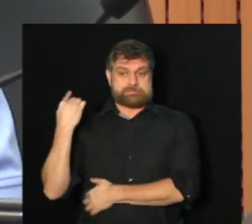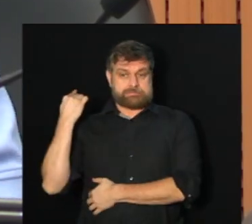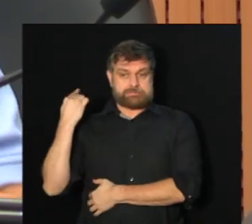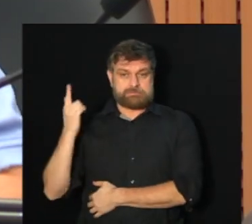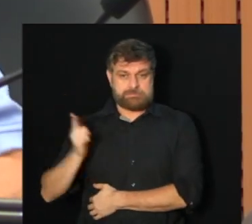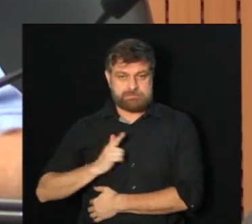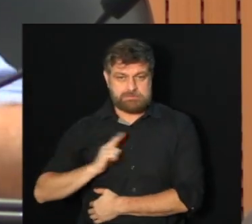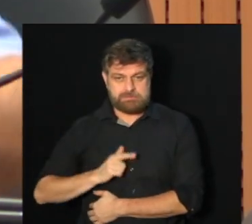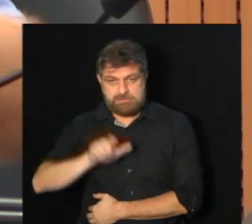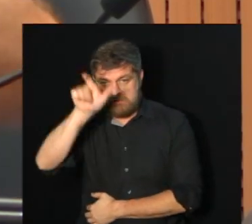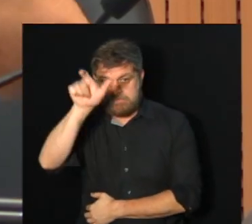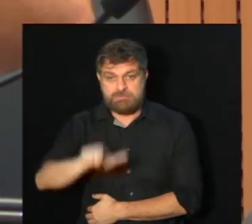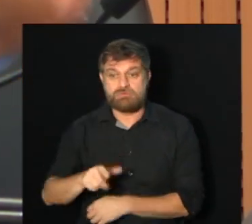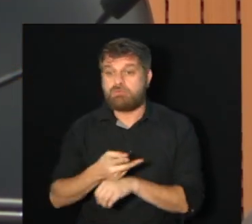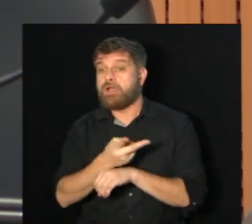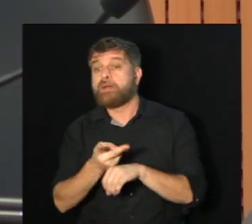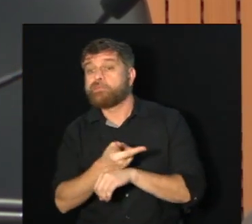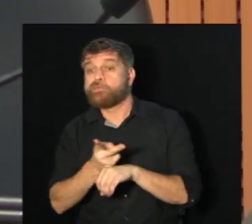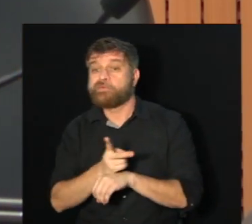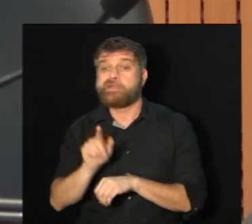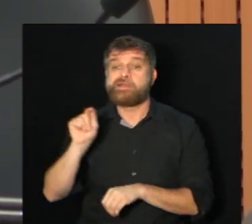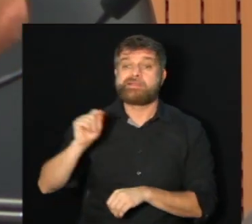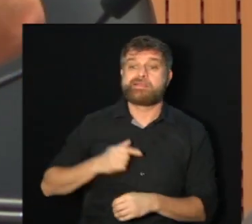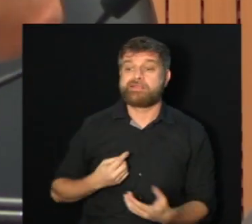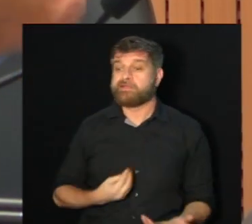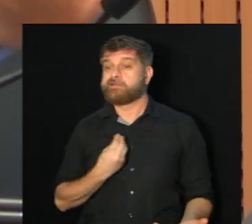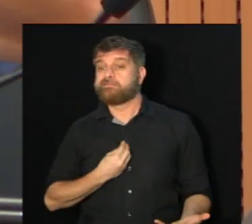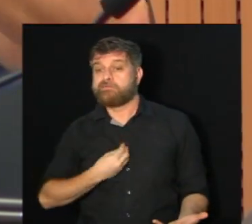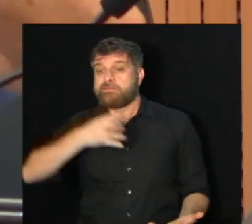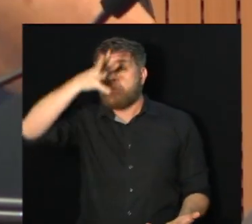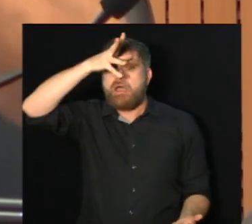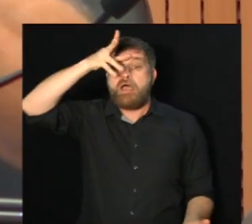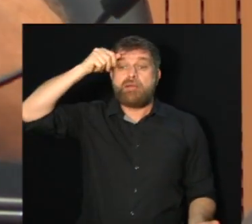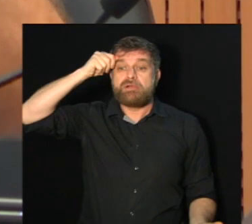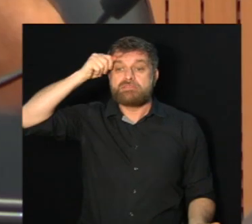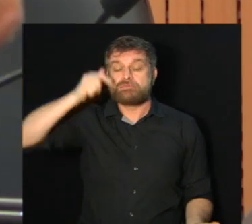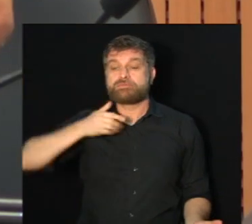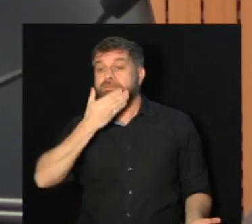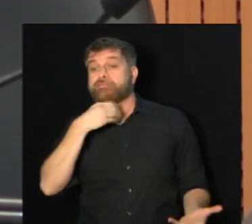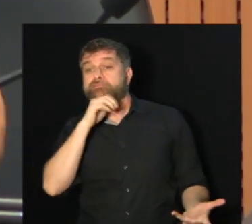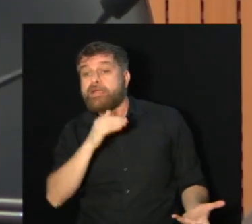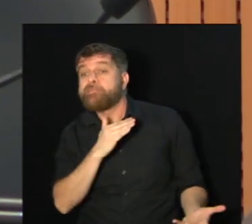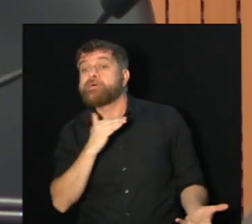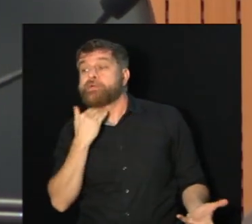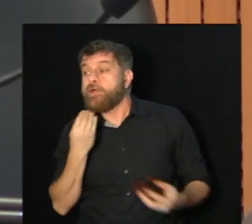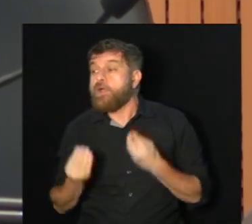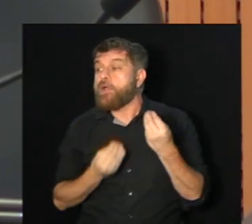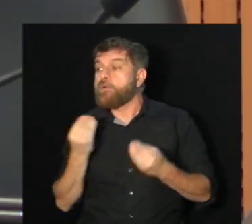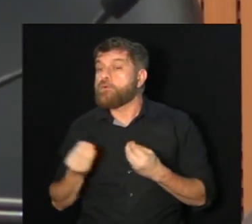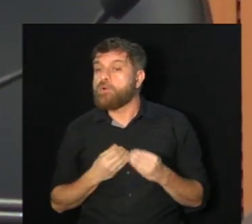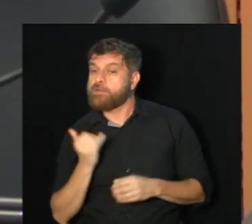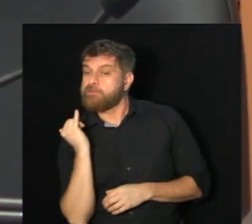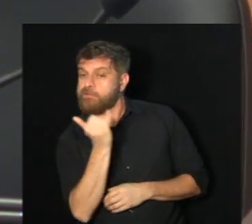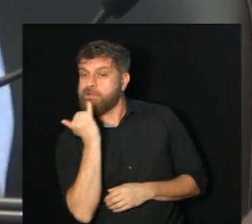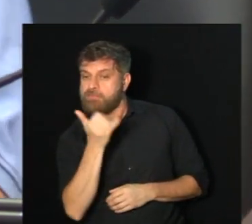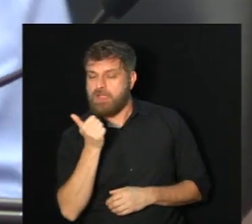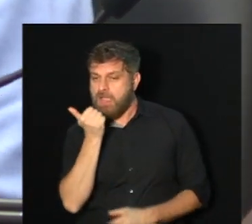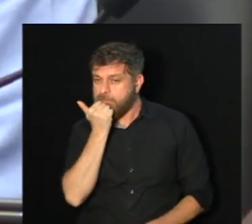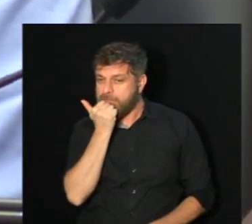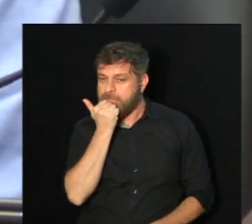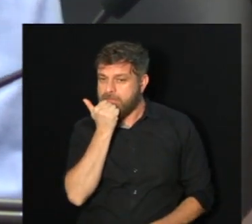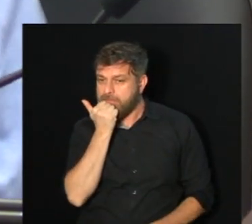de pessoa procurar alguém que morava no Amazonas e que precisava, o pai tinha falecido ou tal. Isso também os radioamadores eram